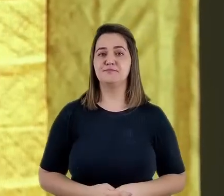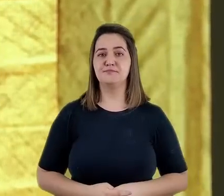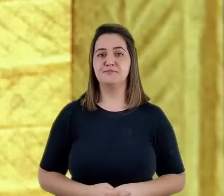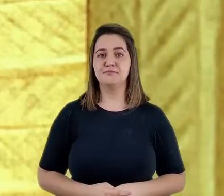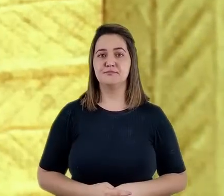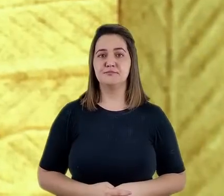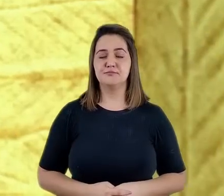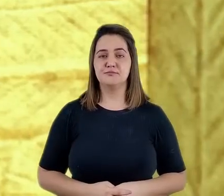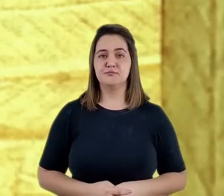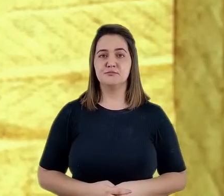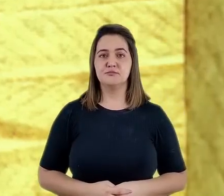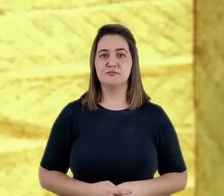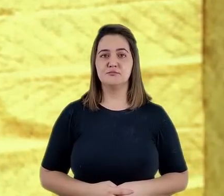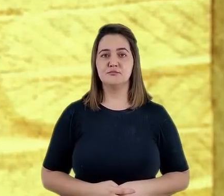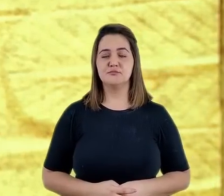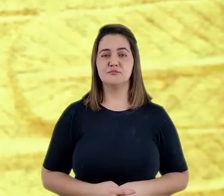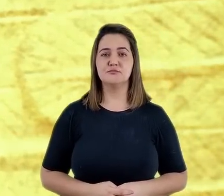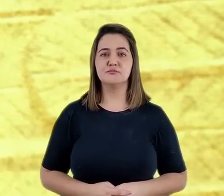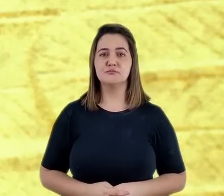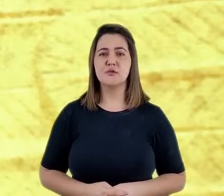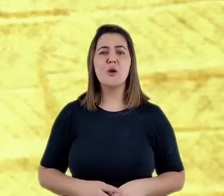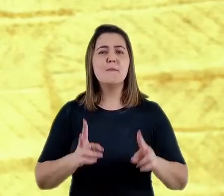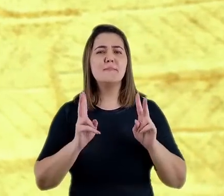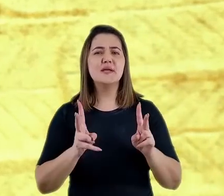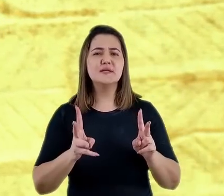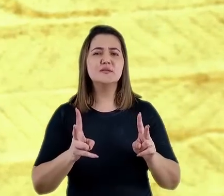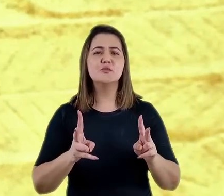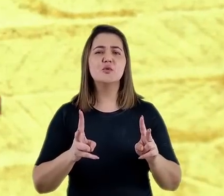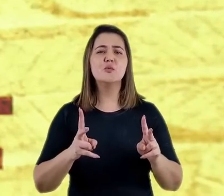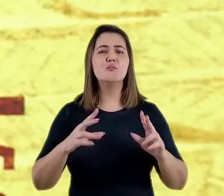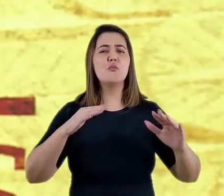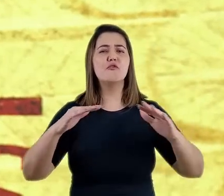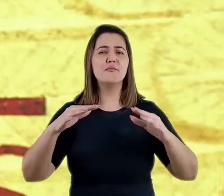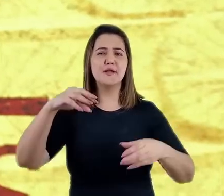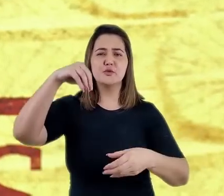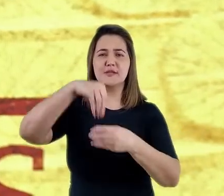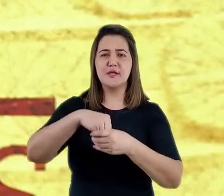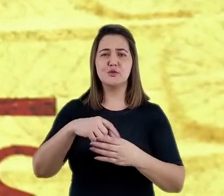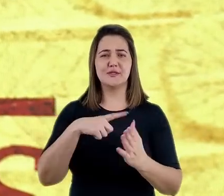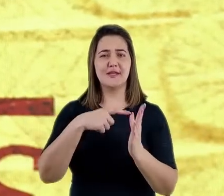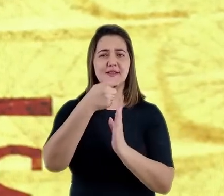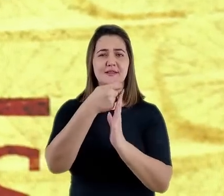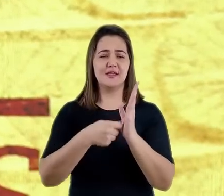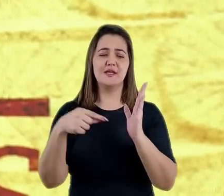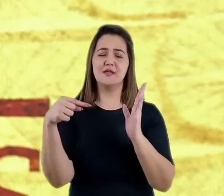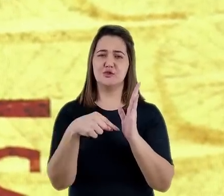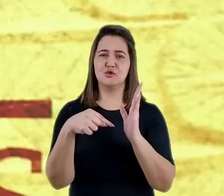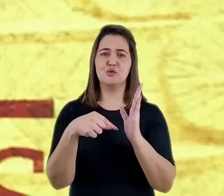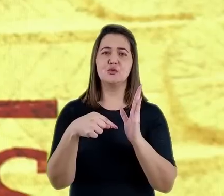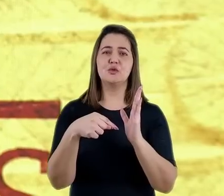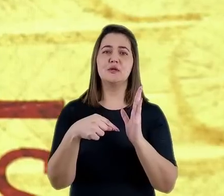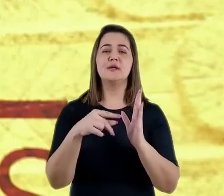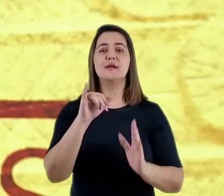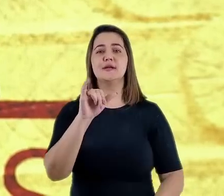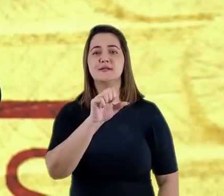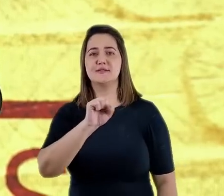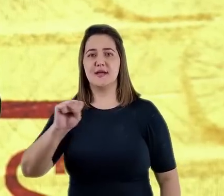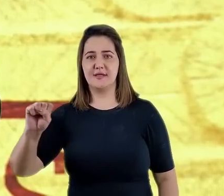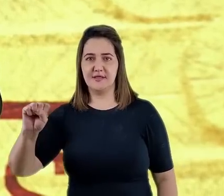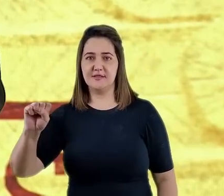mesmo príncipe, com o seu princípio, aliás, o mesmo movimento, você vai encontrar também se analisar o texto